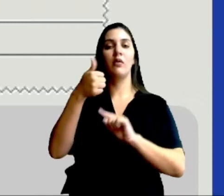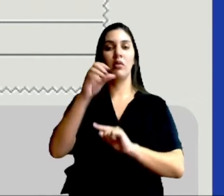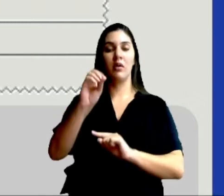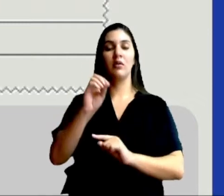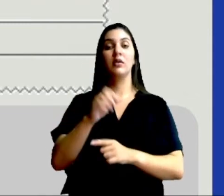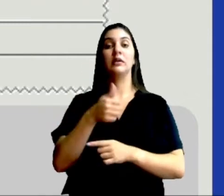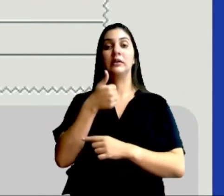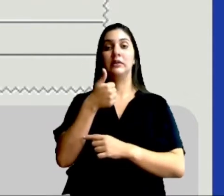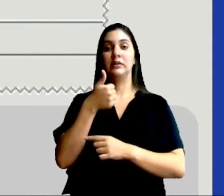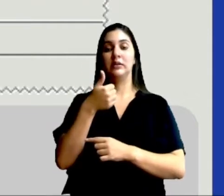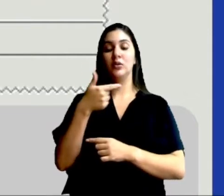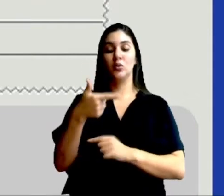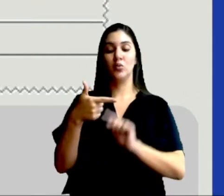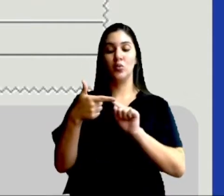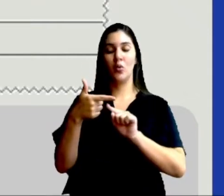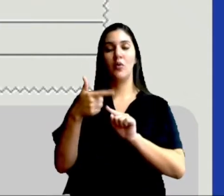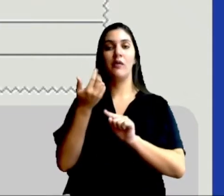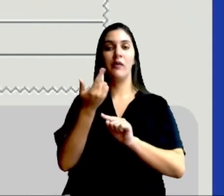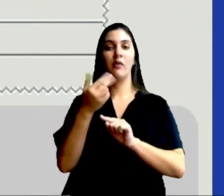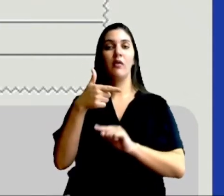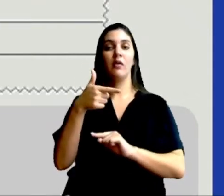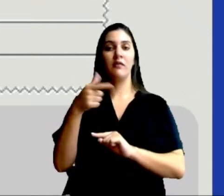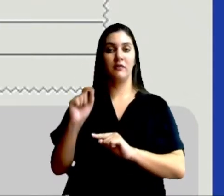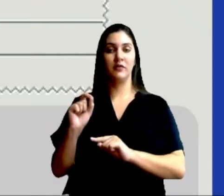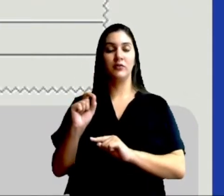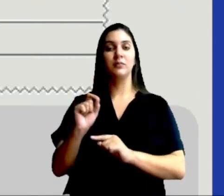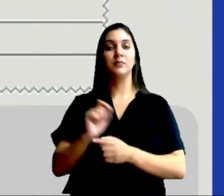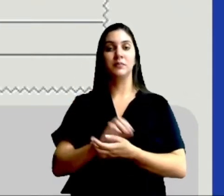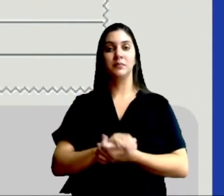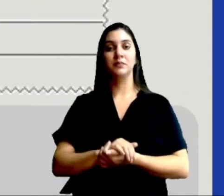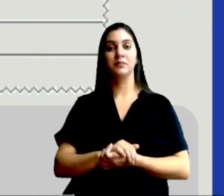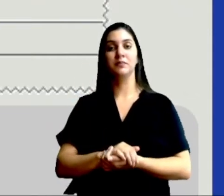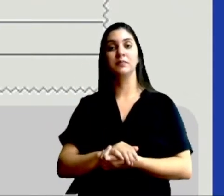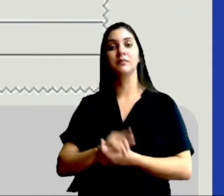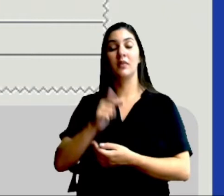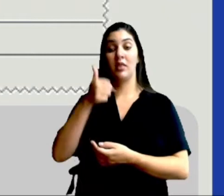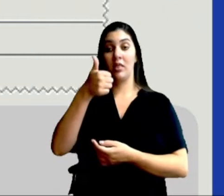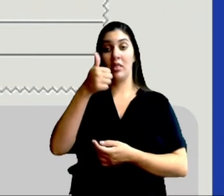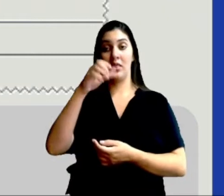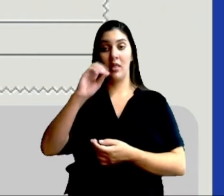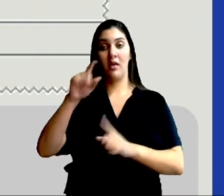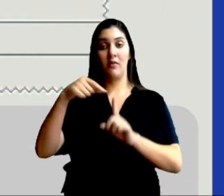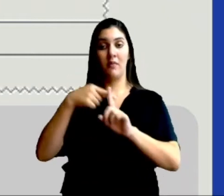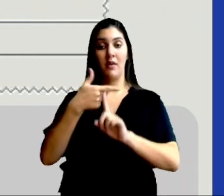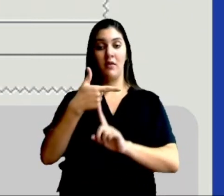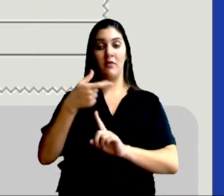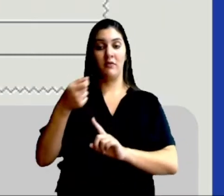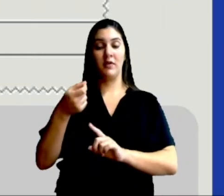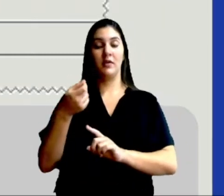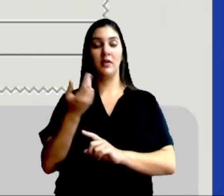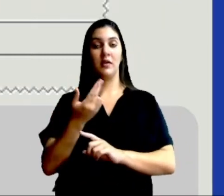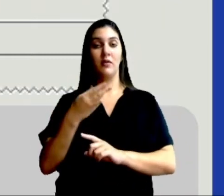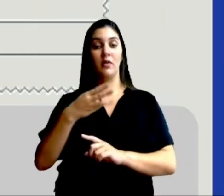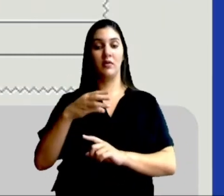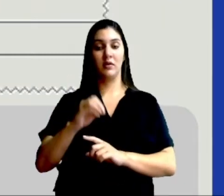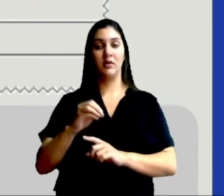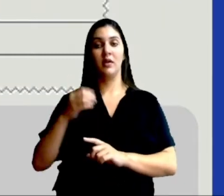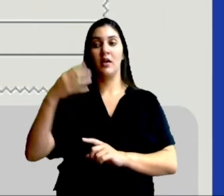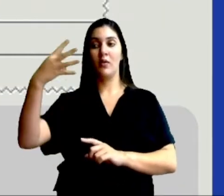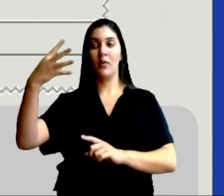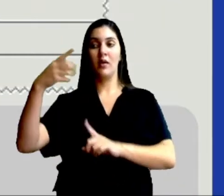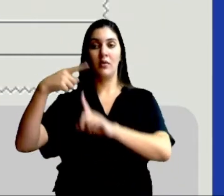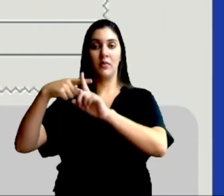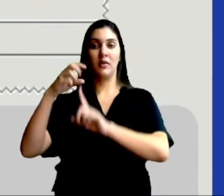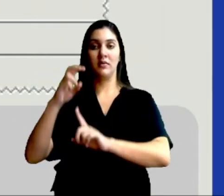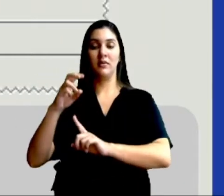10 unidades. E o 2 representa 2 dezenas, 20 unidades. 10 mais 20, 30. E 4 mais